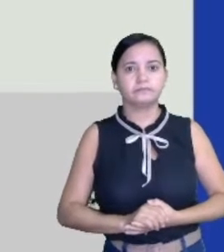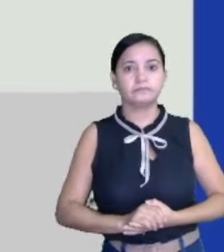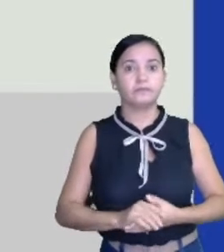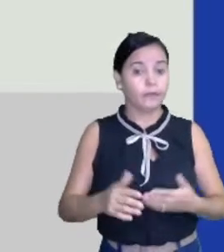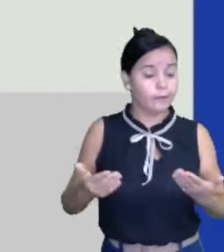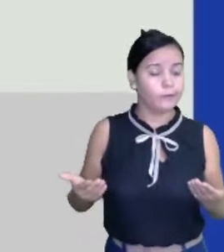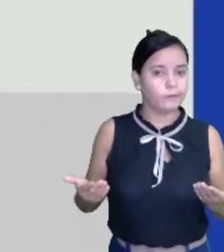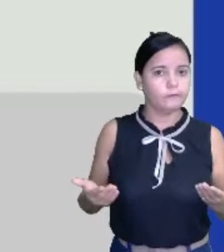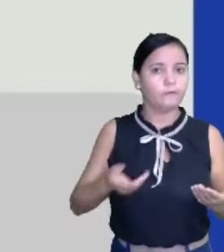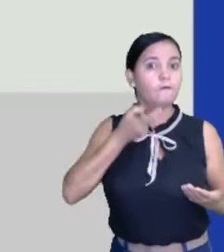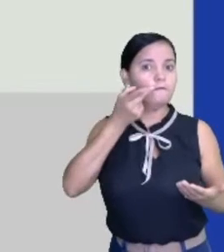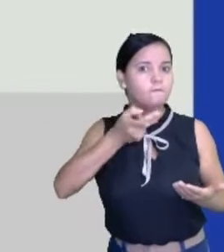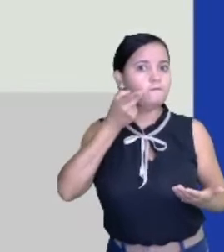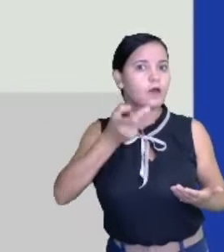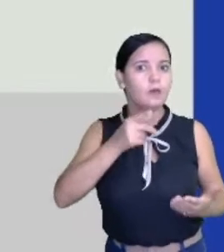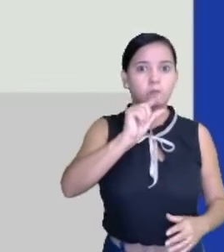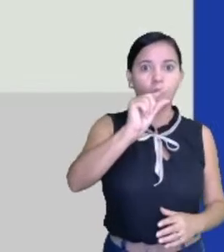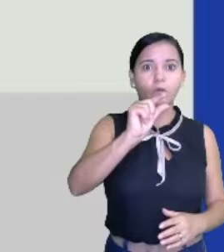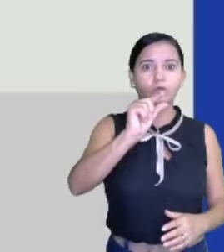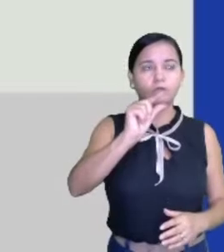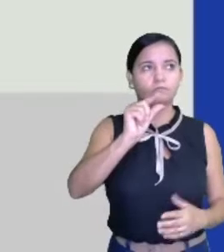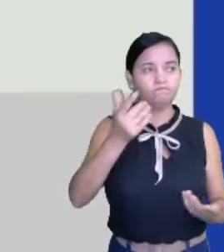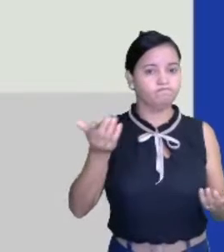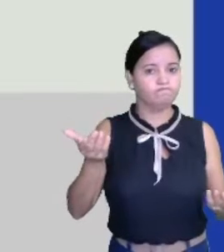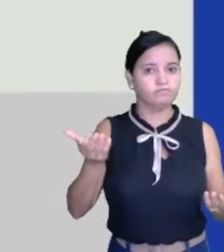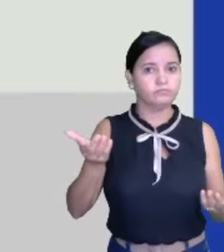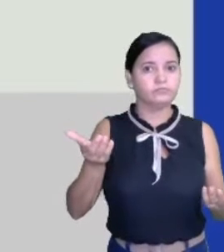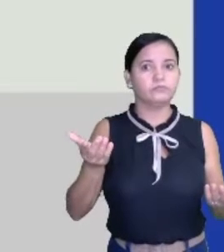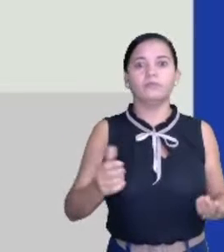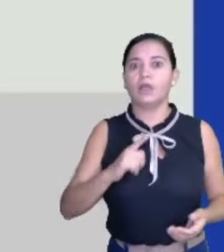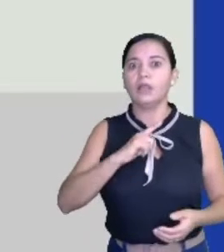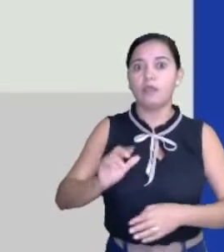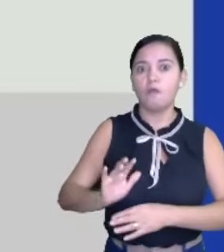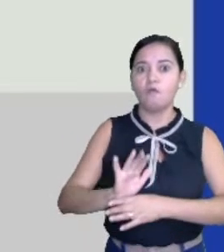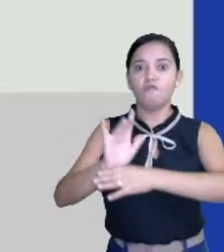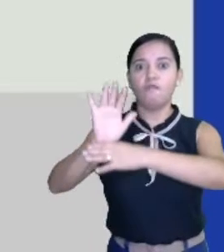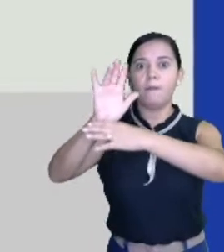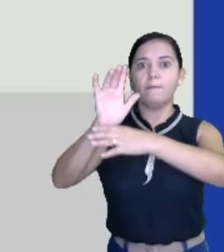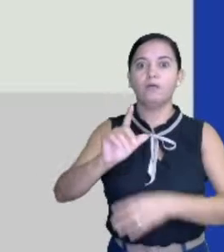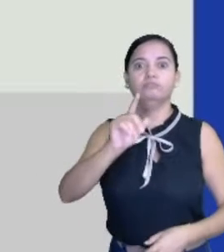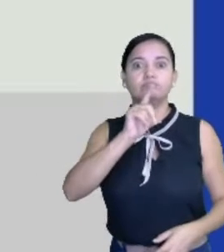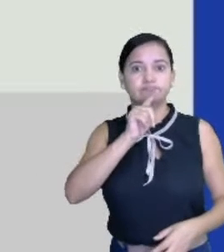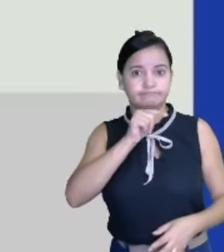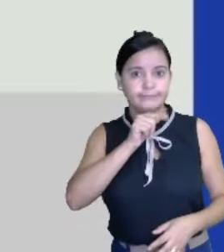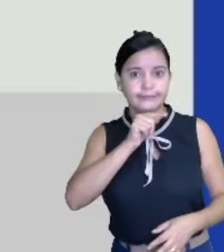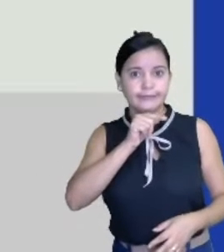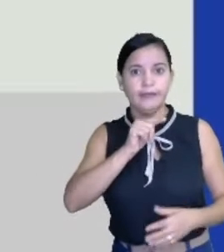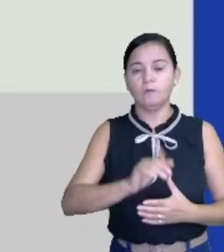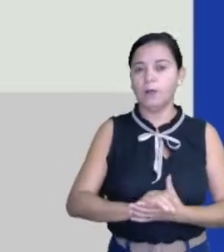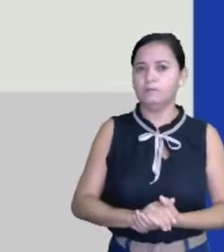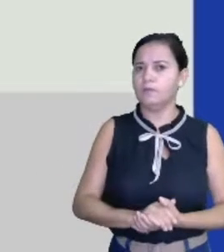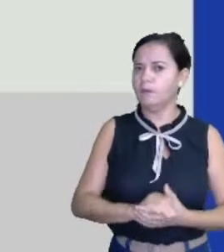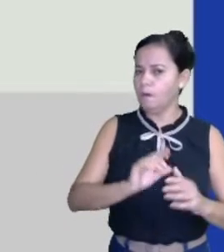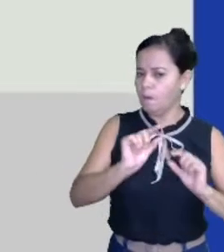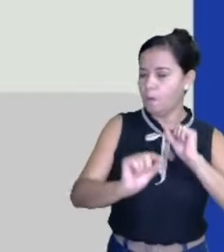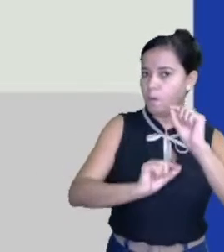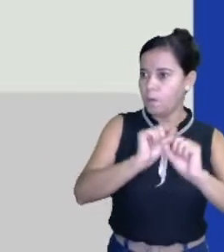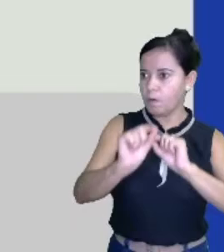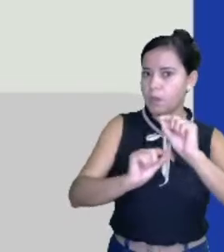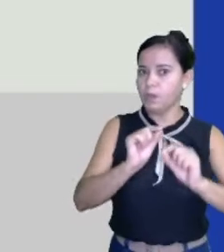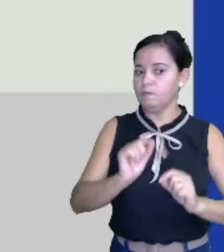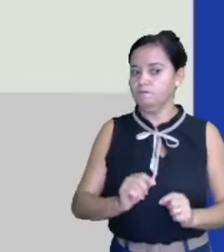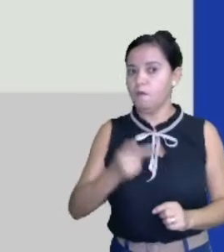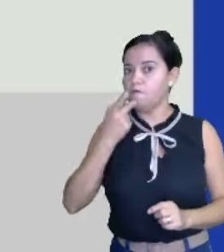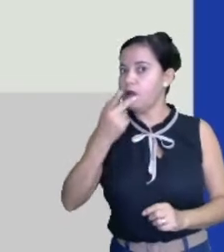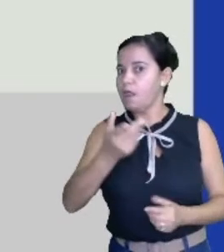E aí, eu queria falar agora um pouquinho justamente do vapor de água e do CO2. O vapor de água, gente, eu queria destacar